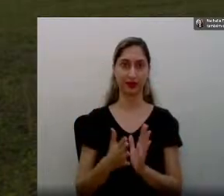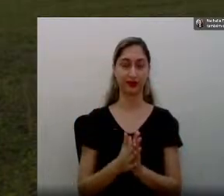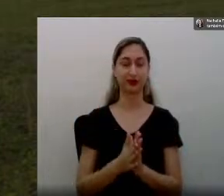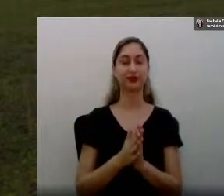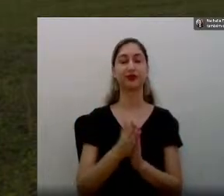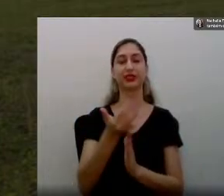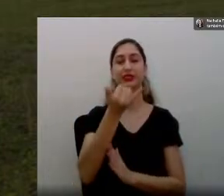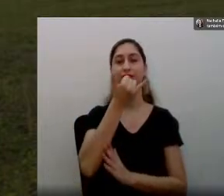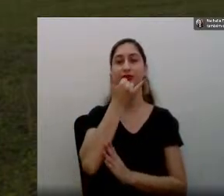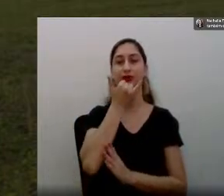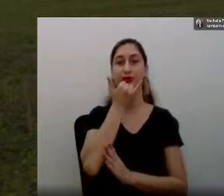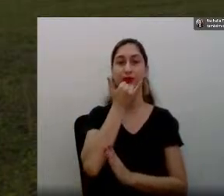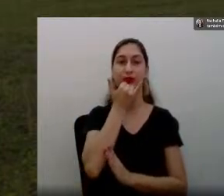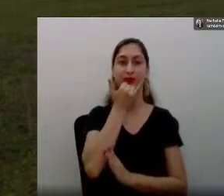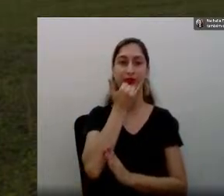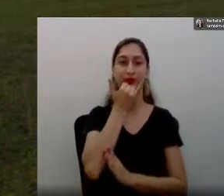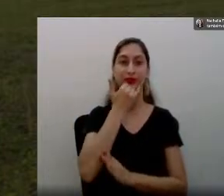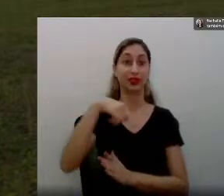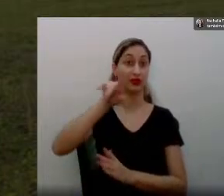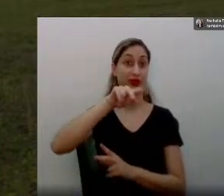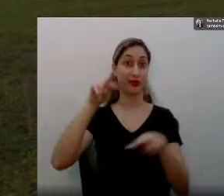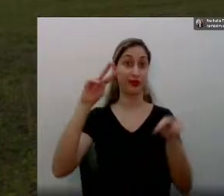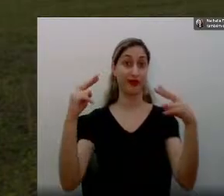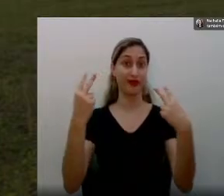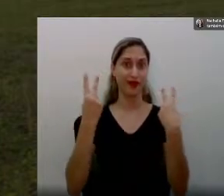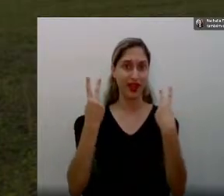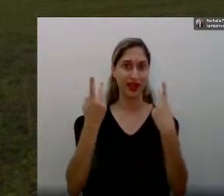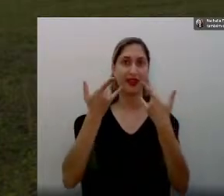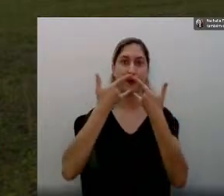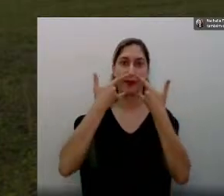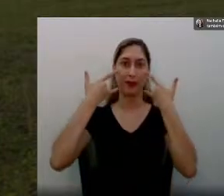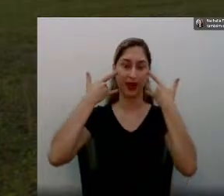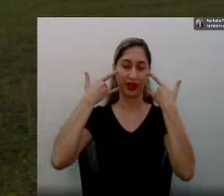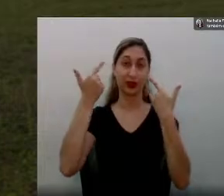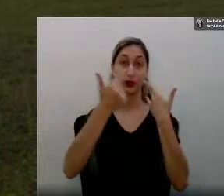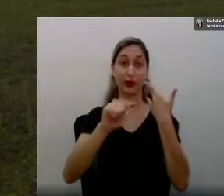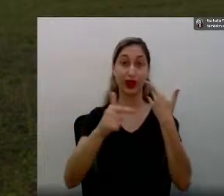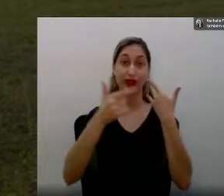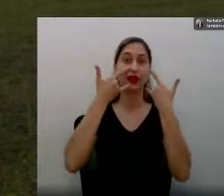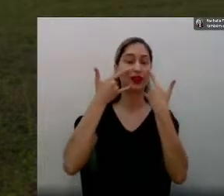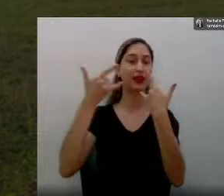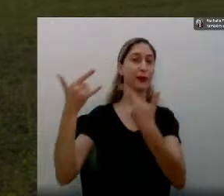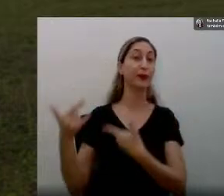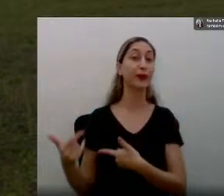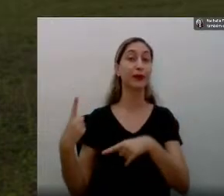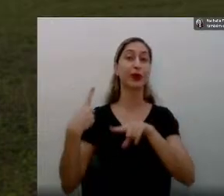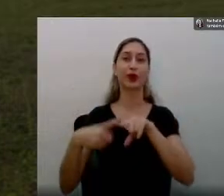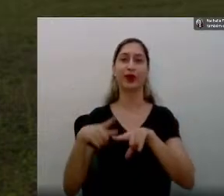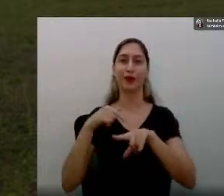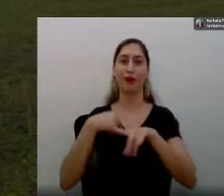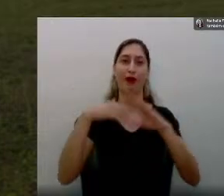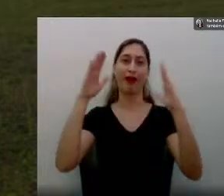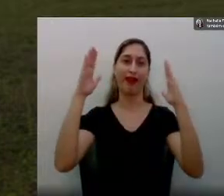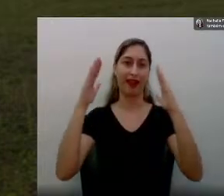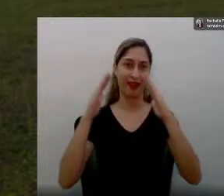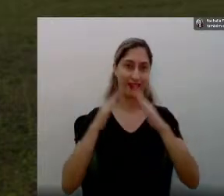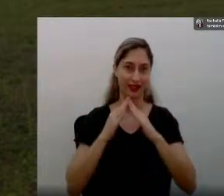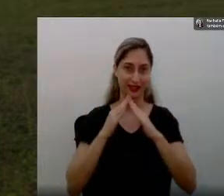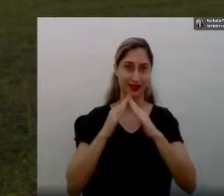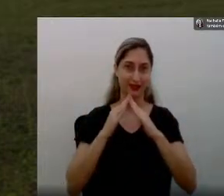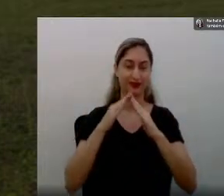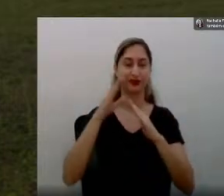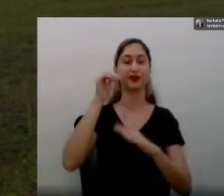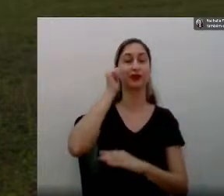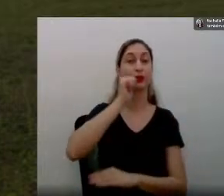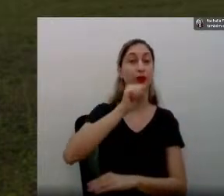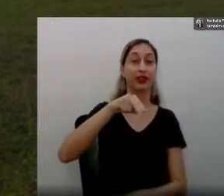de tudo fica só me vendo Sem Máscara aqui mas é que eu tô aqui na minha casa da nossa sessão de casa distanciamento social não é a Natália